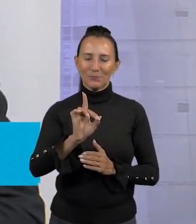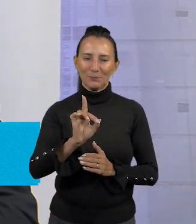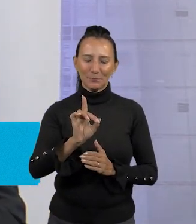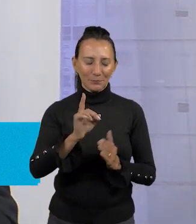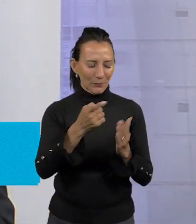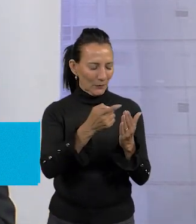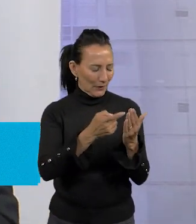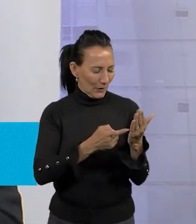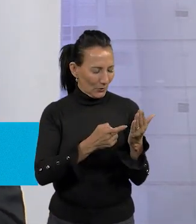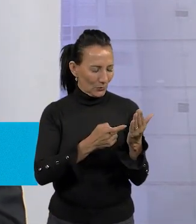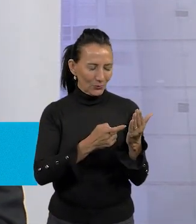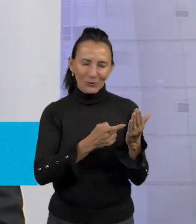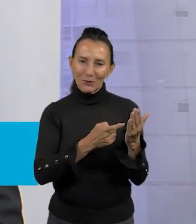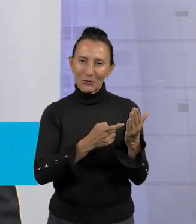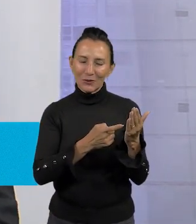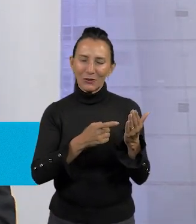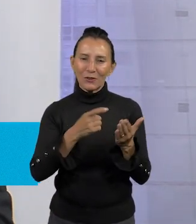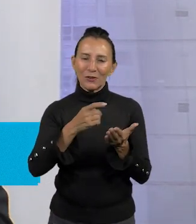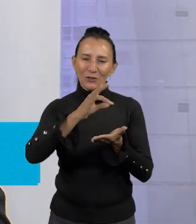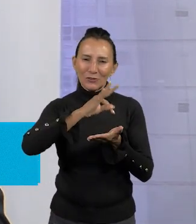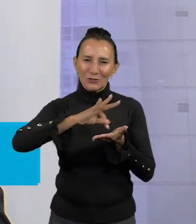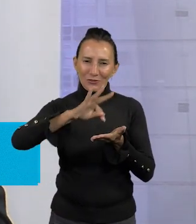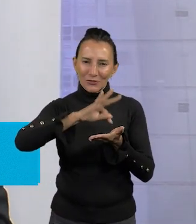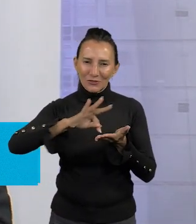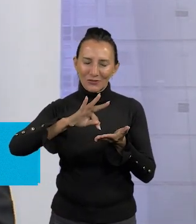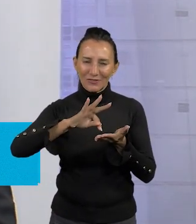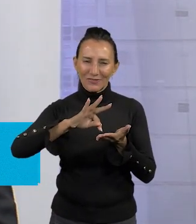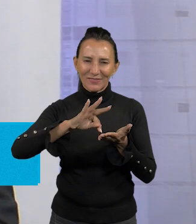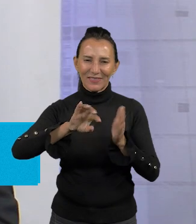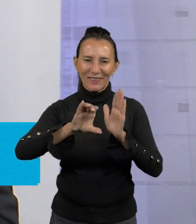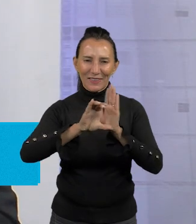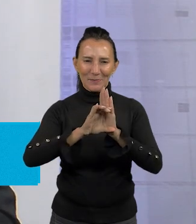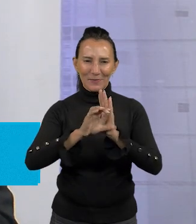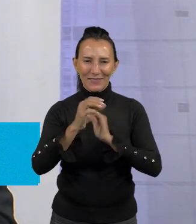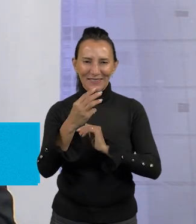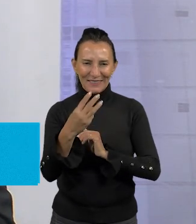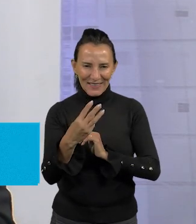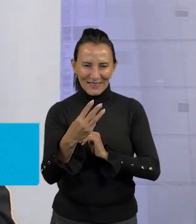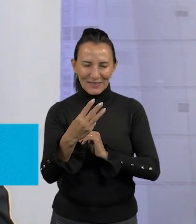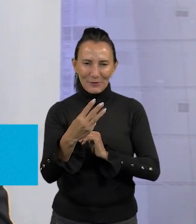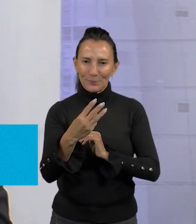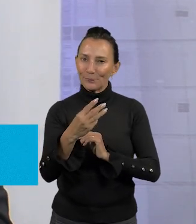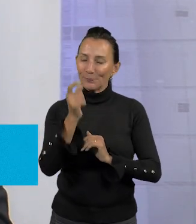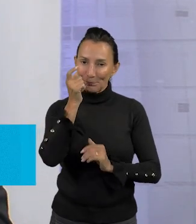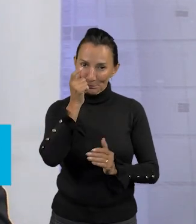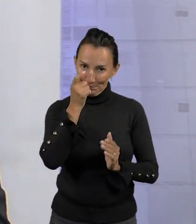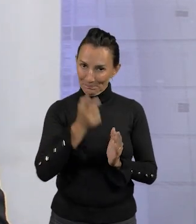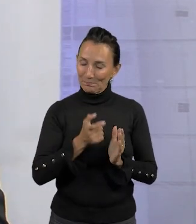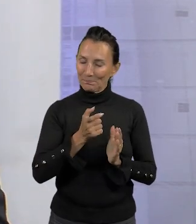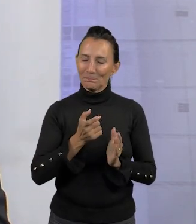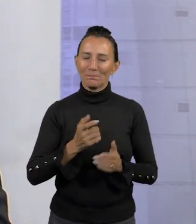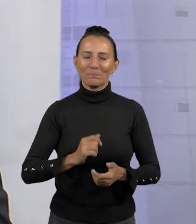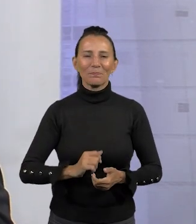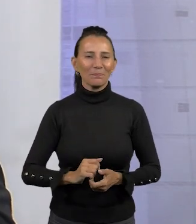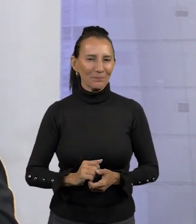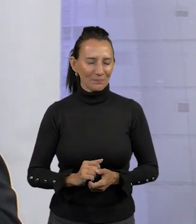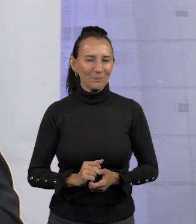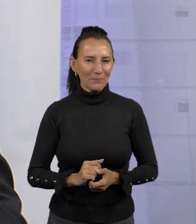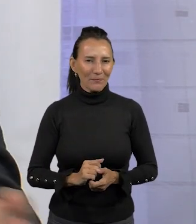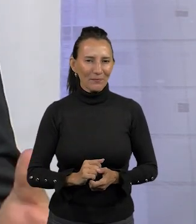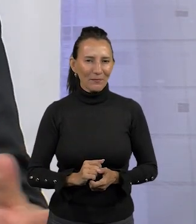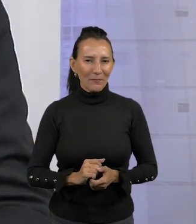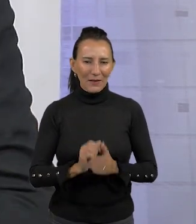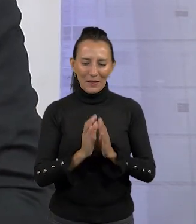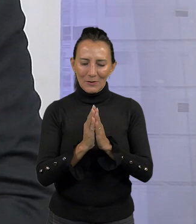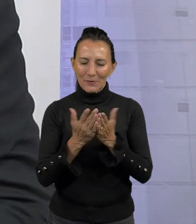capítulo 3 de Tiago algo interessante eh o senhor diz assim através das